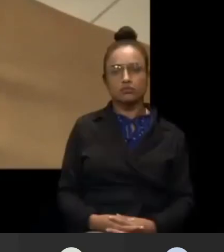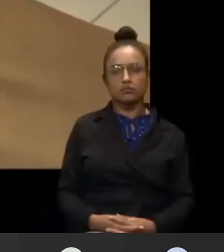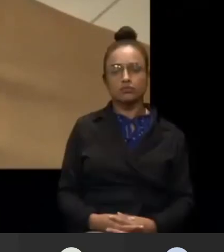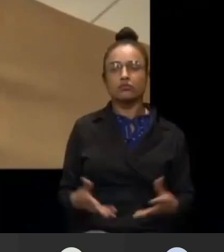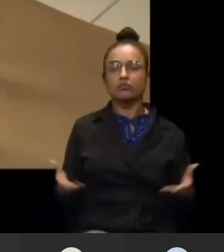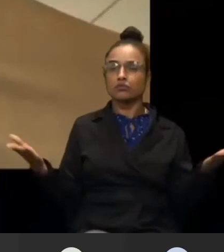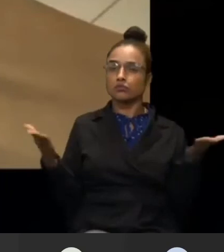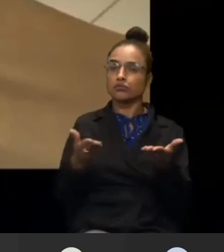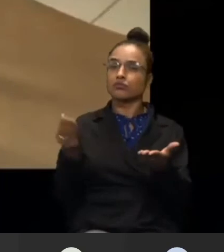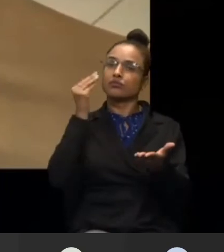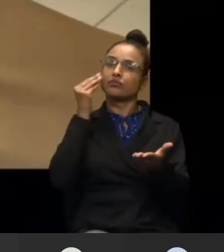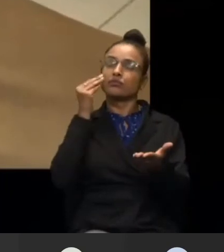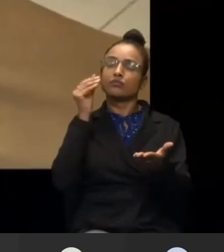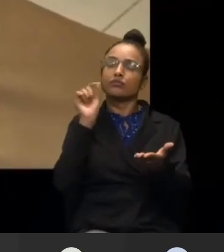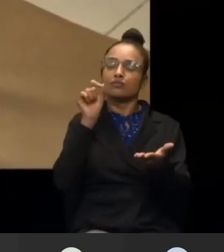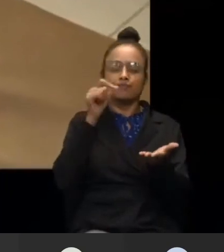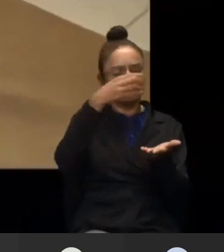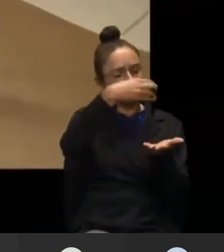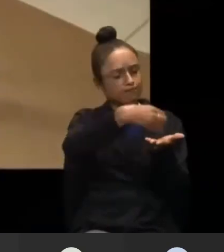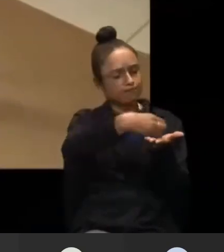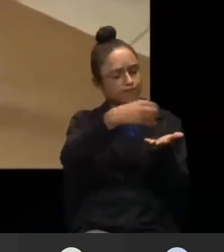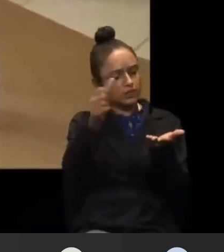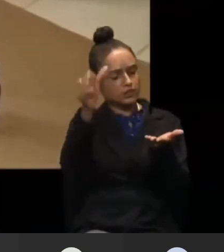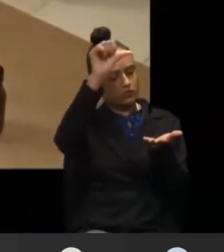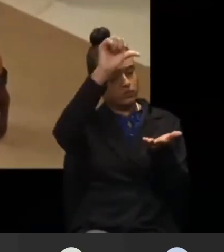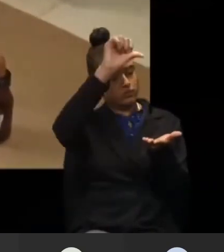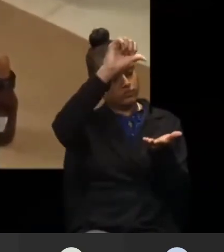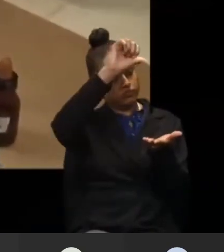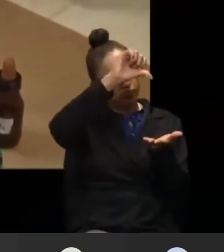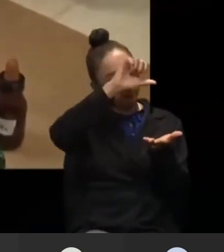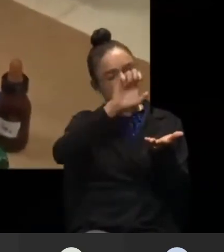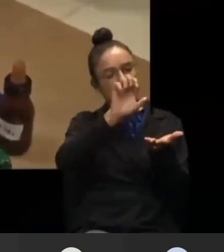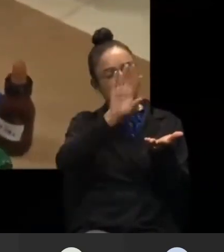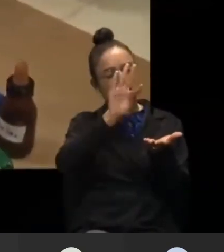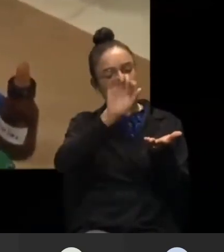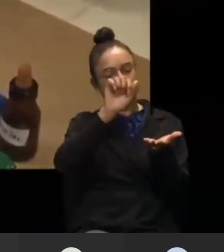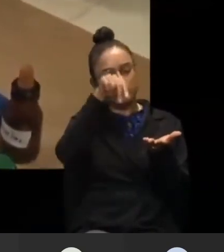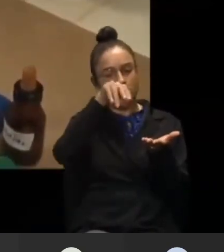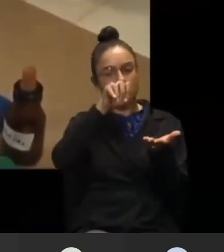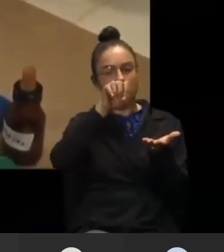Então, na nossa amostra, agora nós vamos adicionar o etanol.